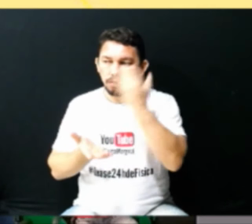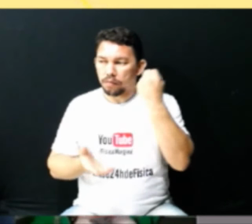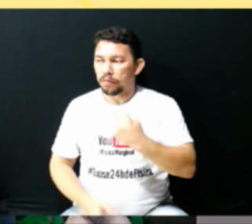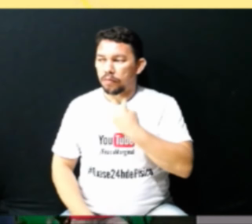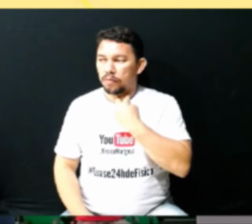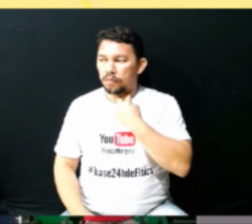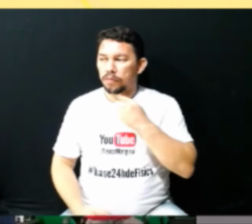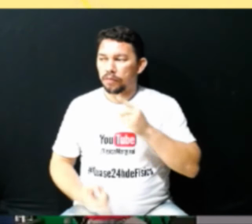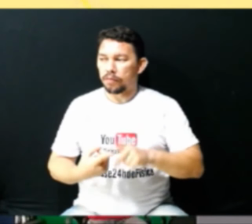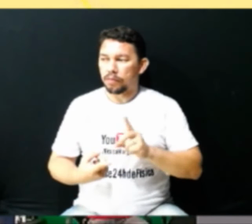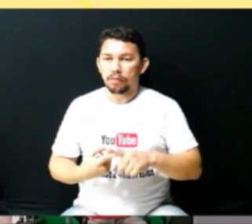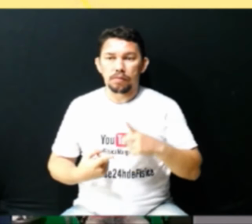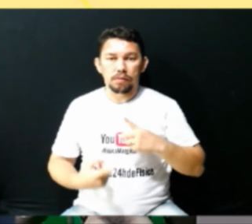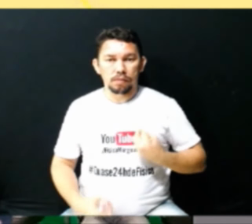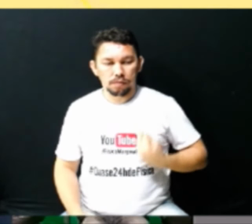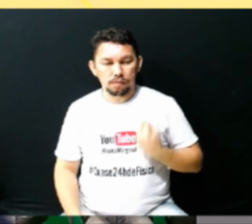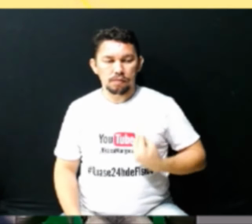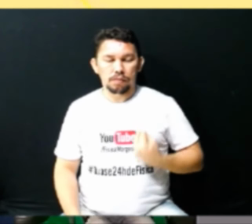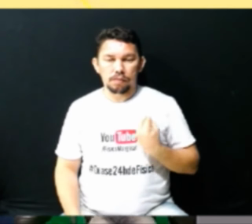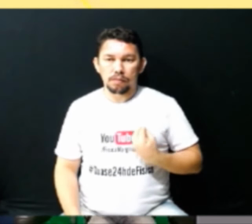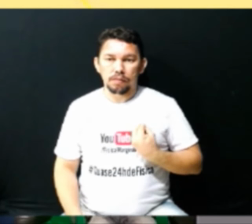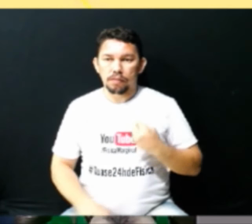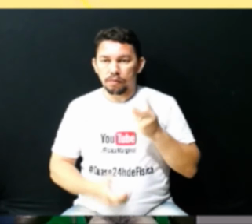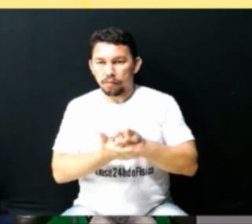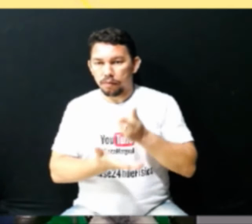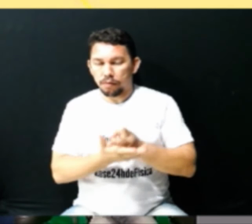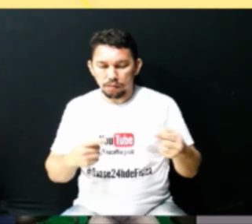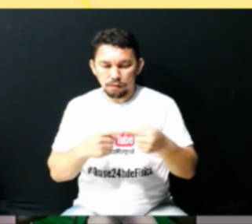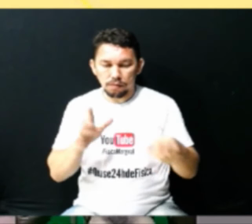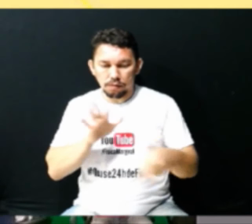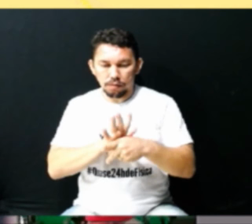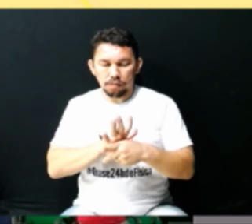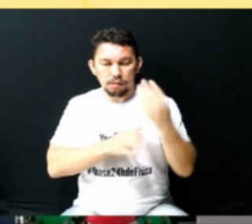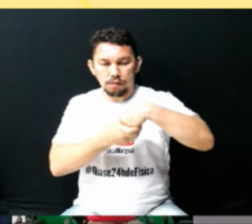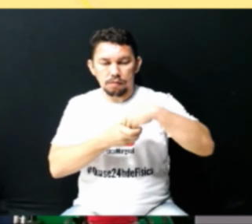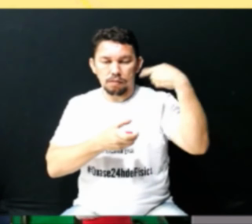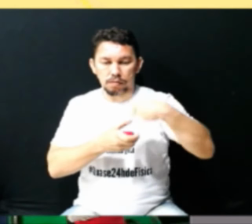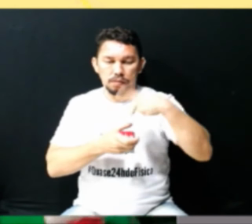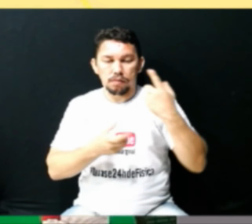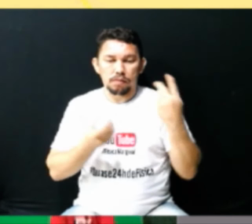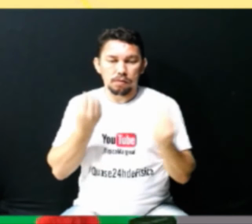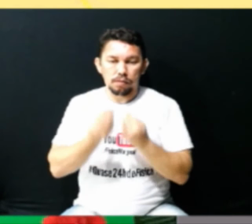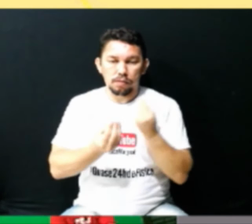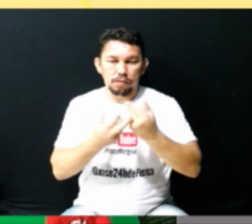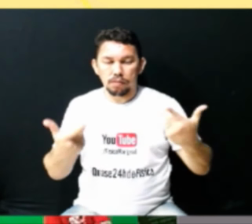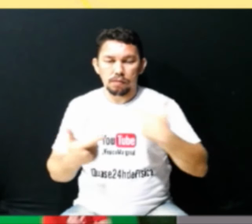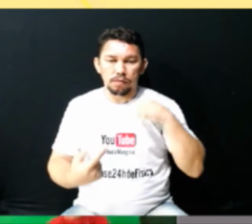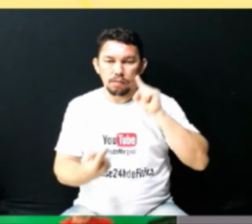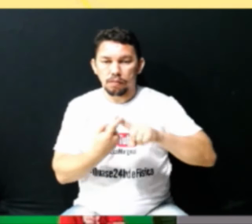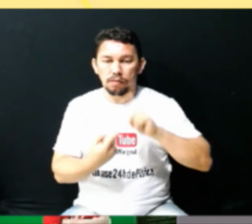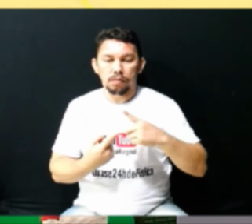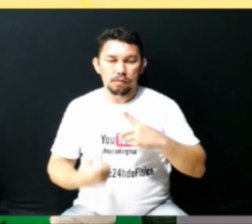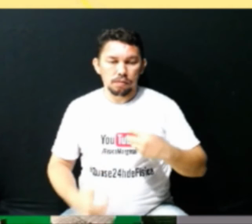a eficiência, é verdade, mas ainda continuo tendo a perda através da dissipação por efeito Joule.